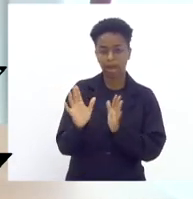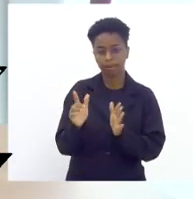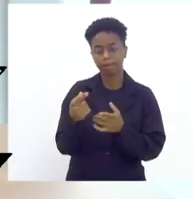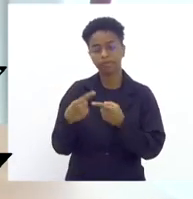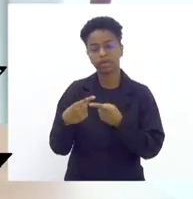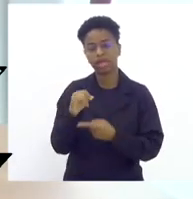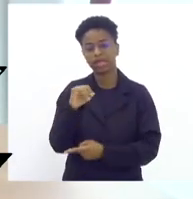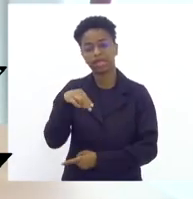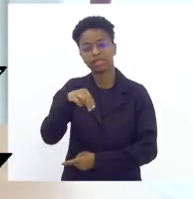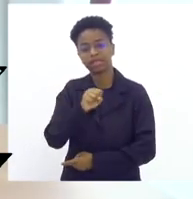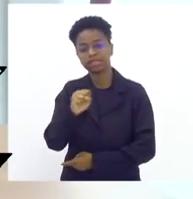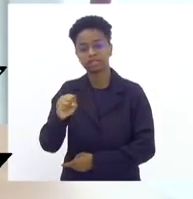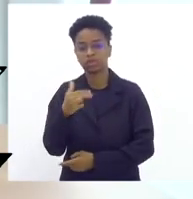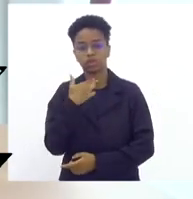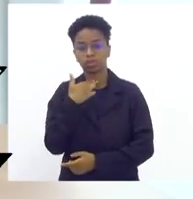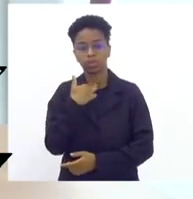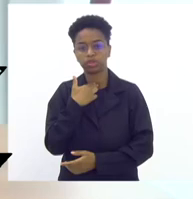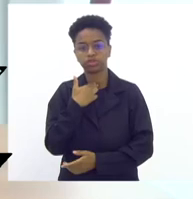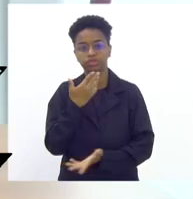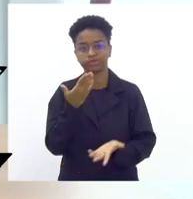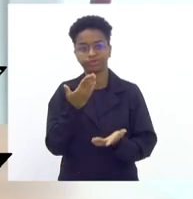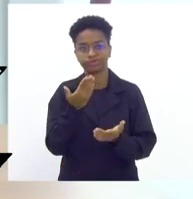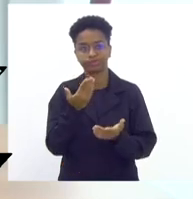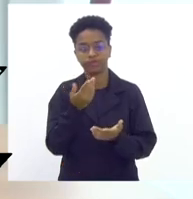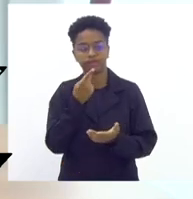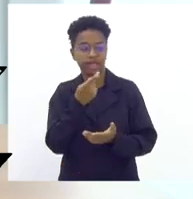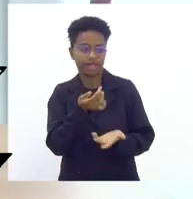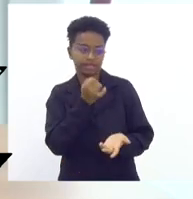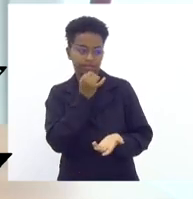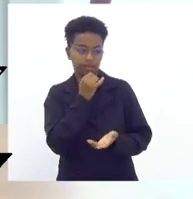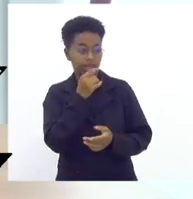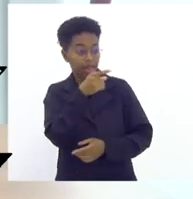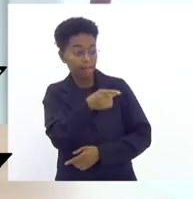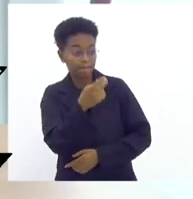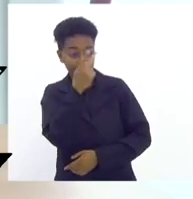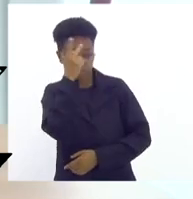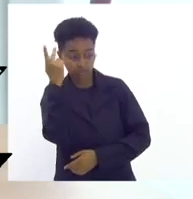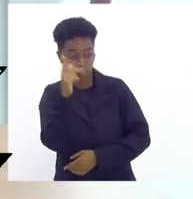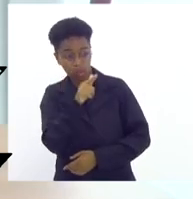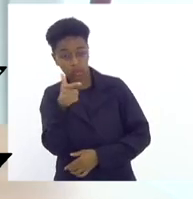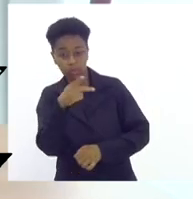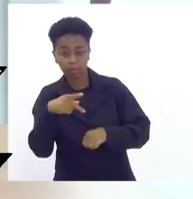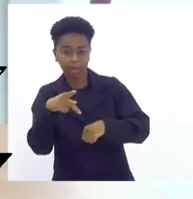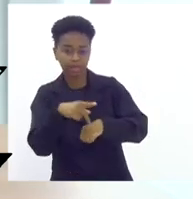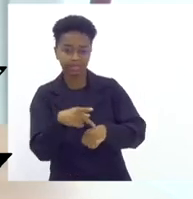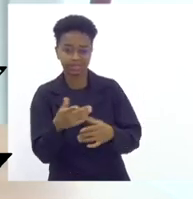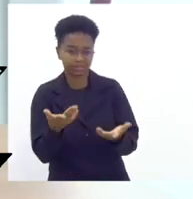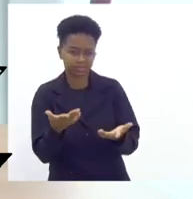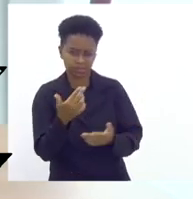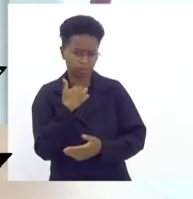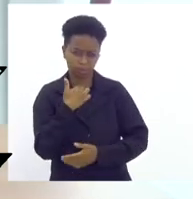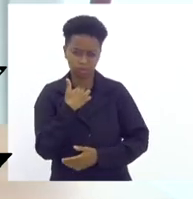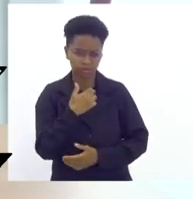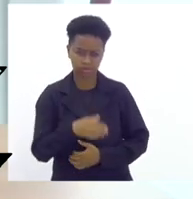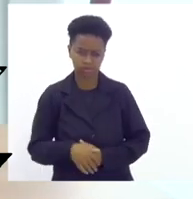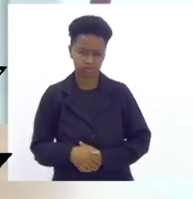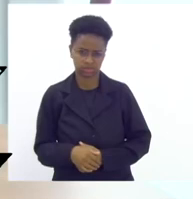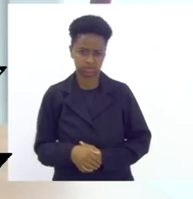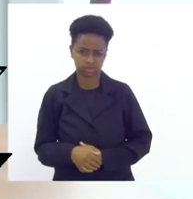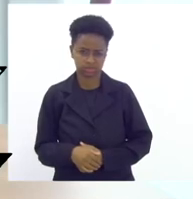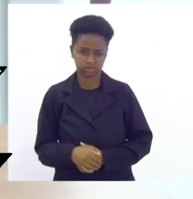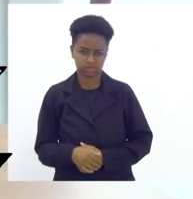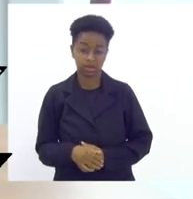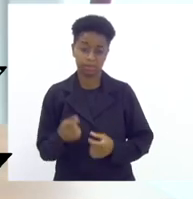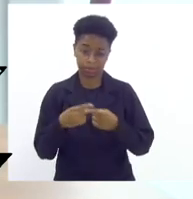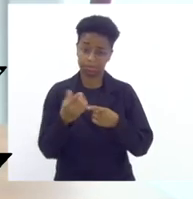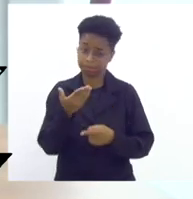INSS não pode indeferir o benefício falando assim ah a pessoa é estrangeira é um termo até bem agressivo que era que o que